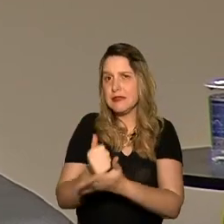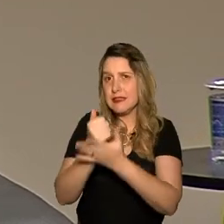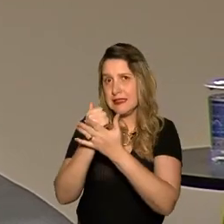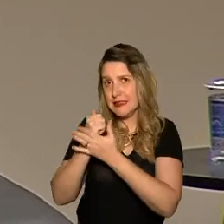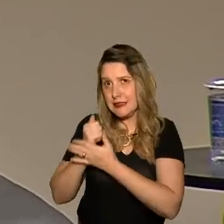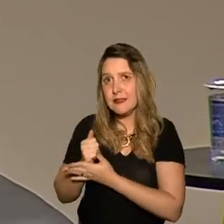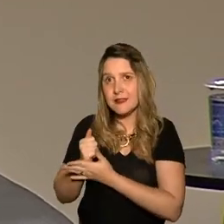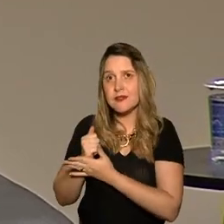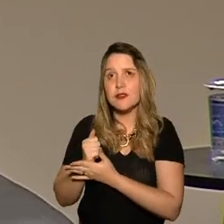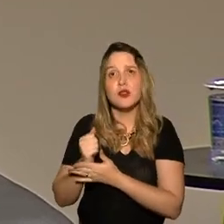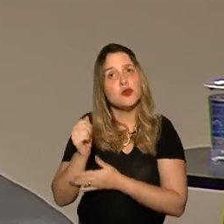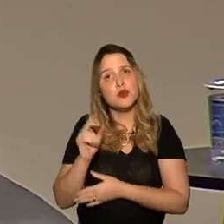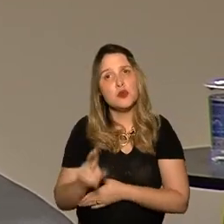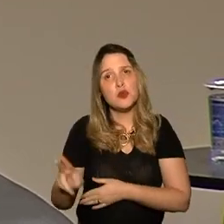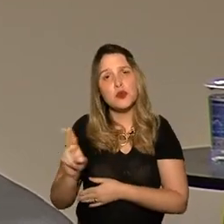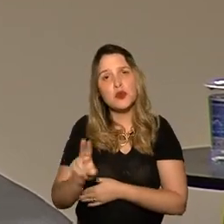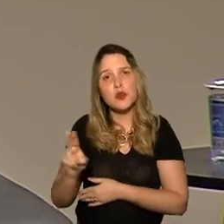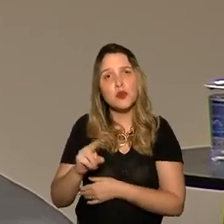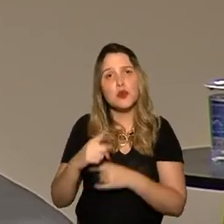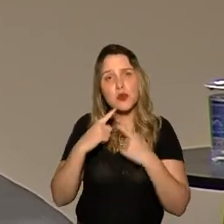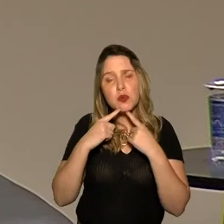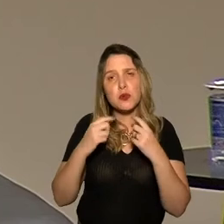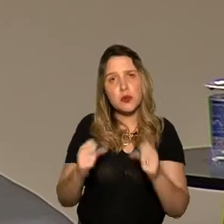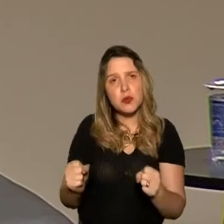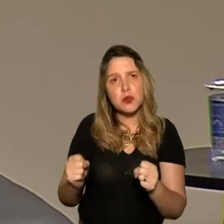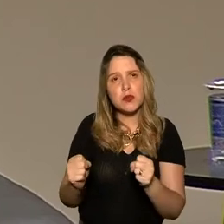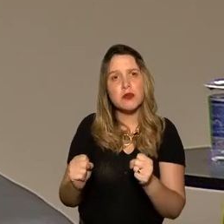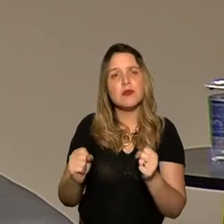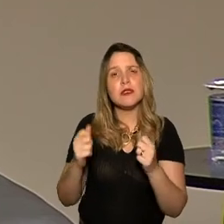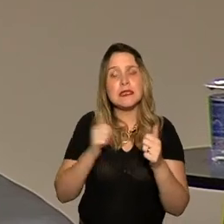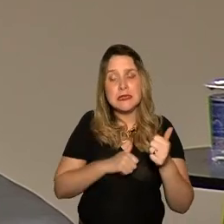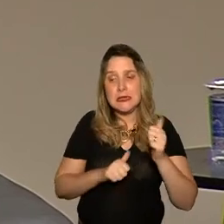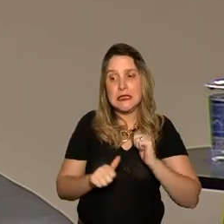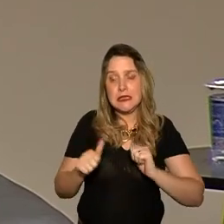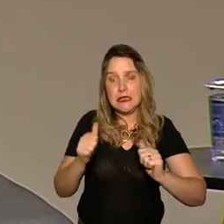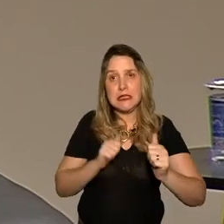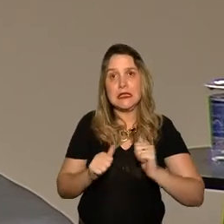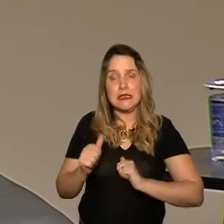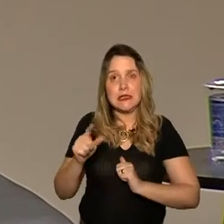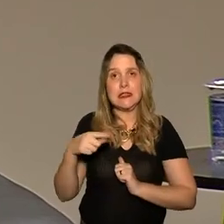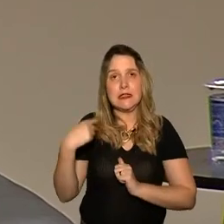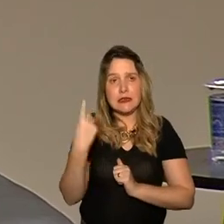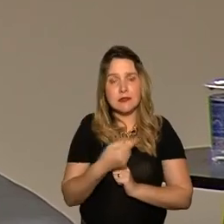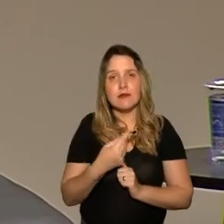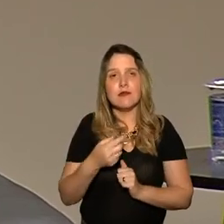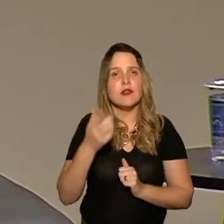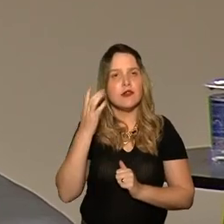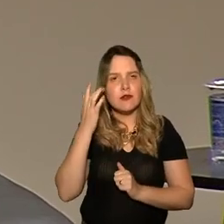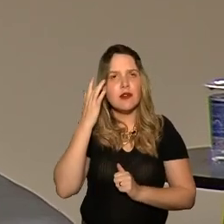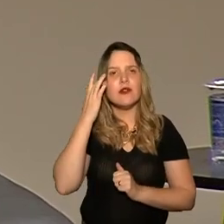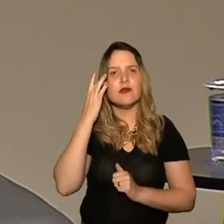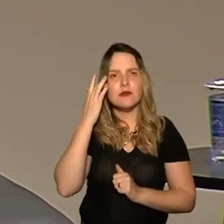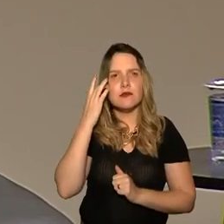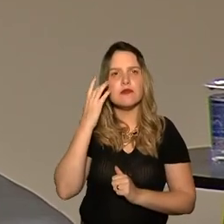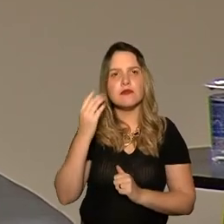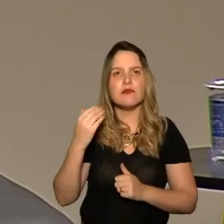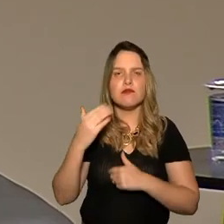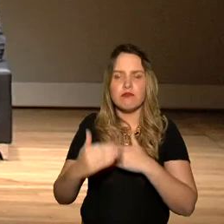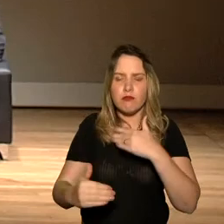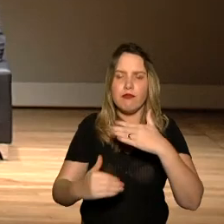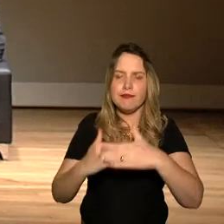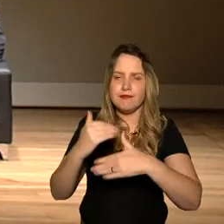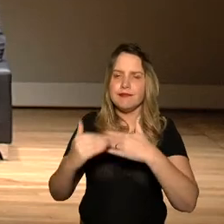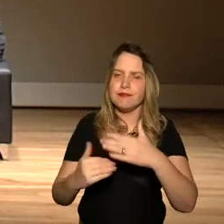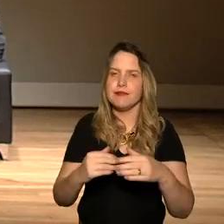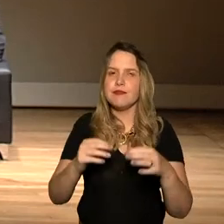de símbolos de linguagens de expectativas e de repertórios eu acho que essa é uma inspiração boa para o mediador